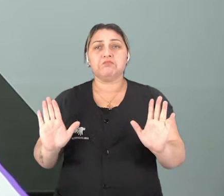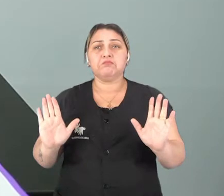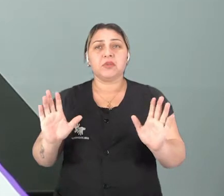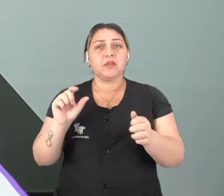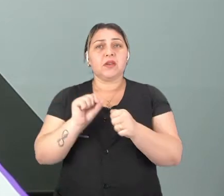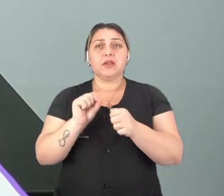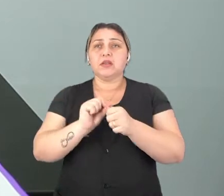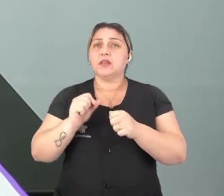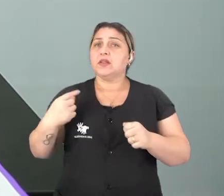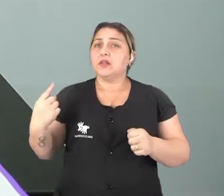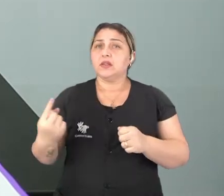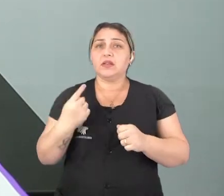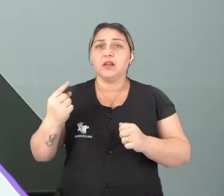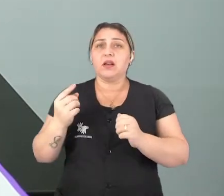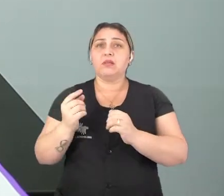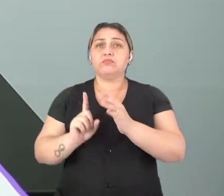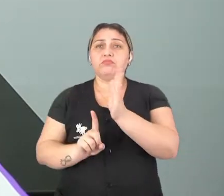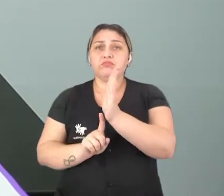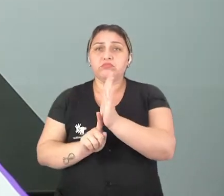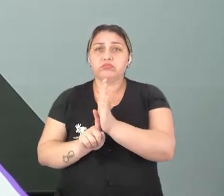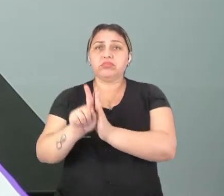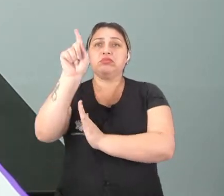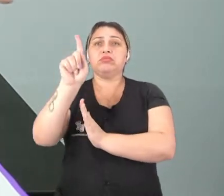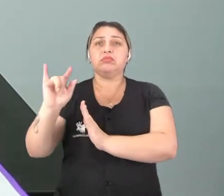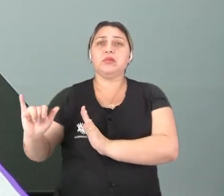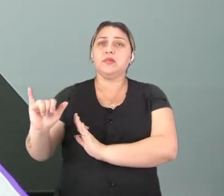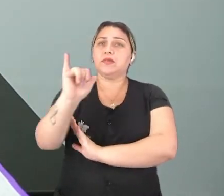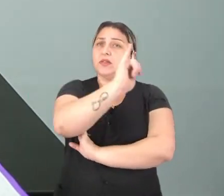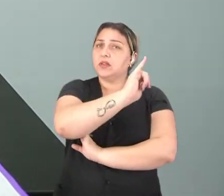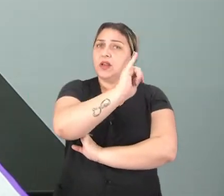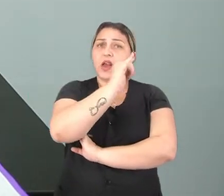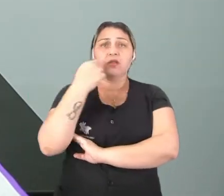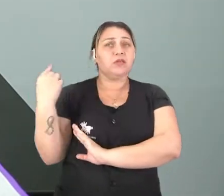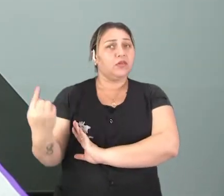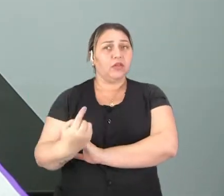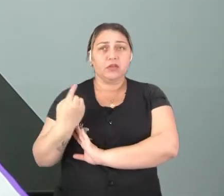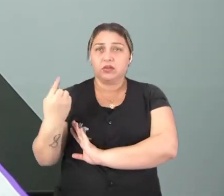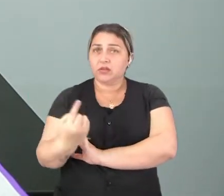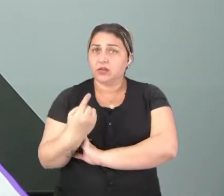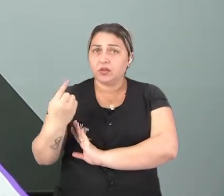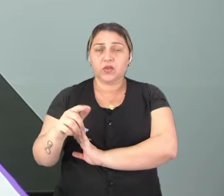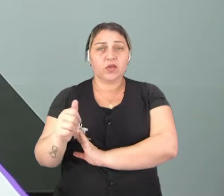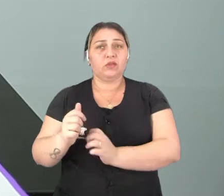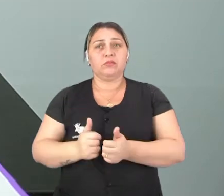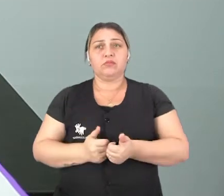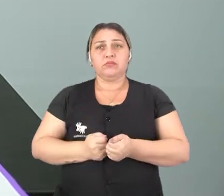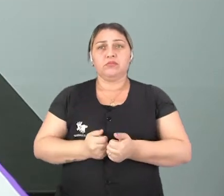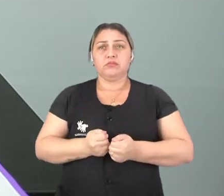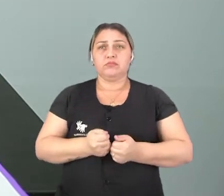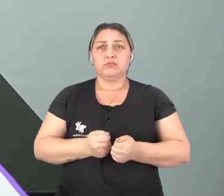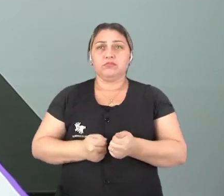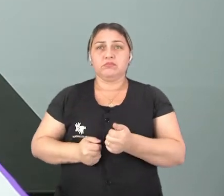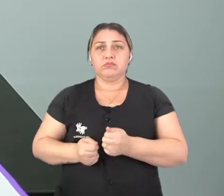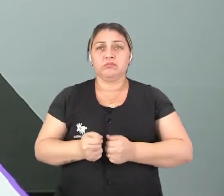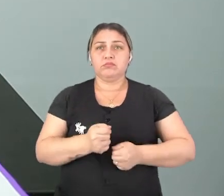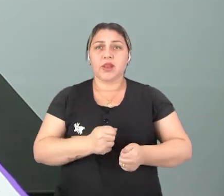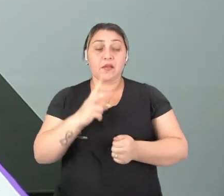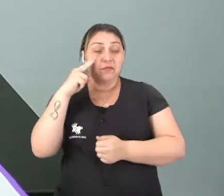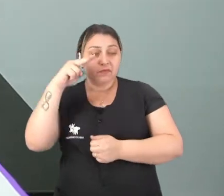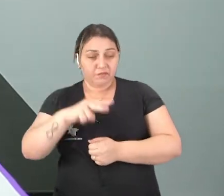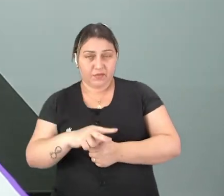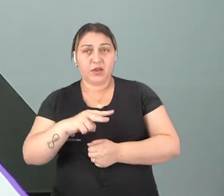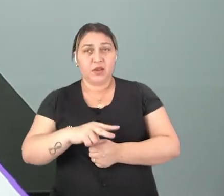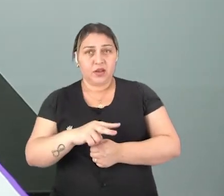o brinquedo, o foguetinho, o aviãozinho, tudo fazia tudo sozinho e ele só controlava. E ele